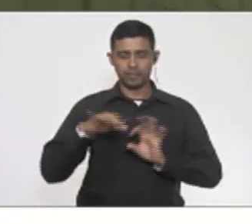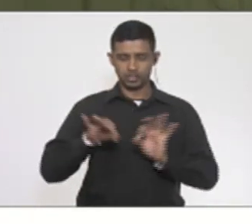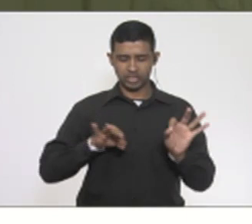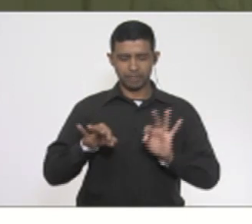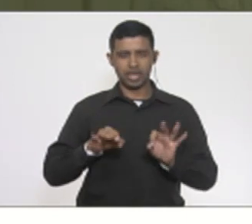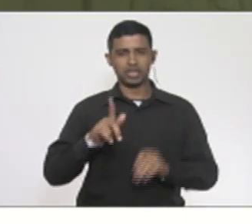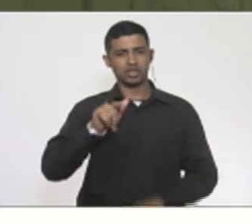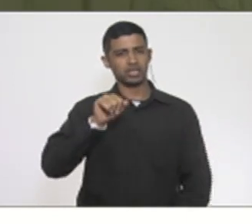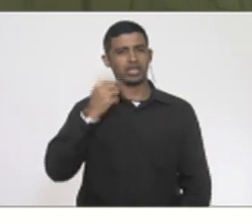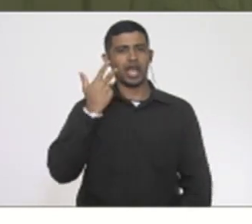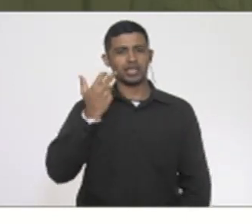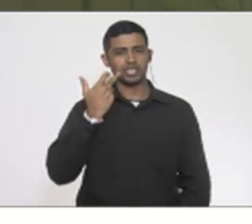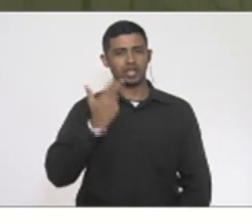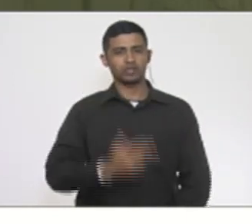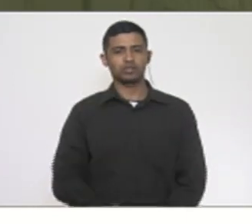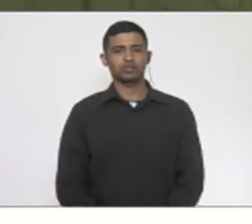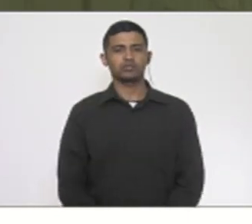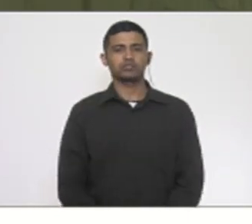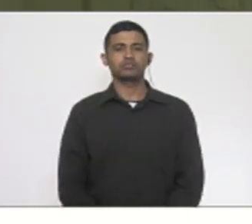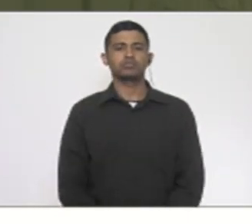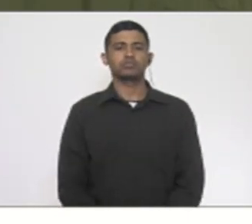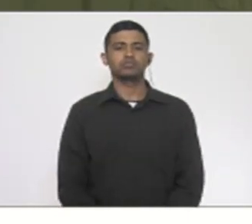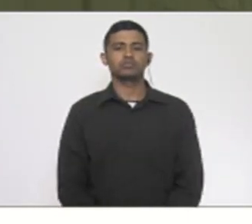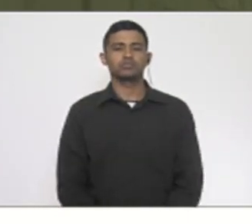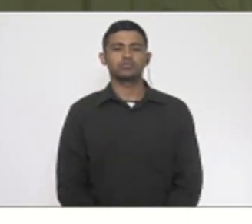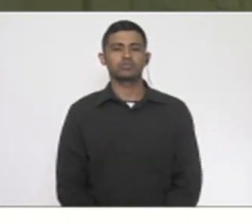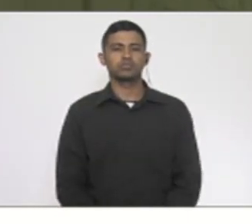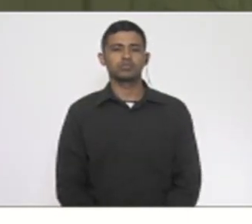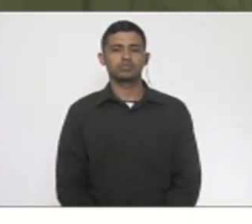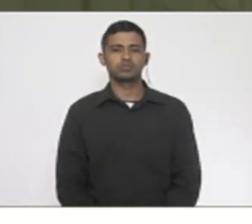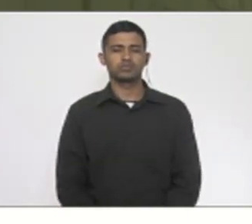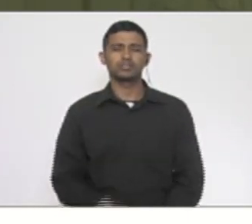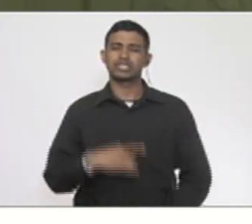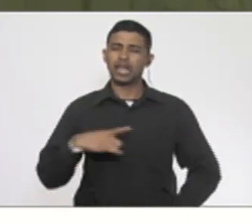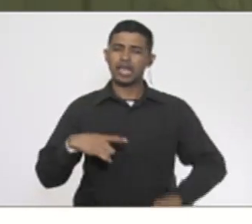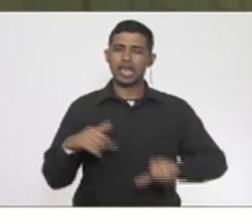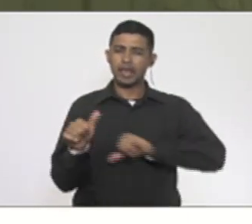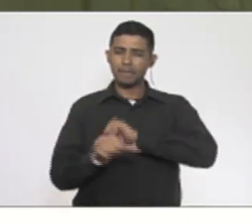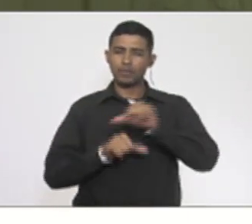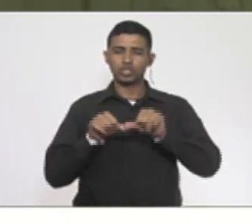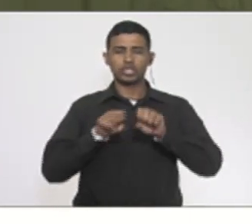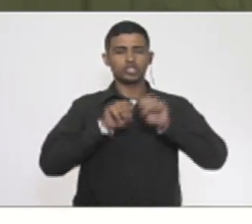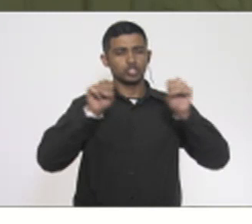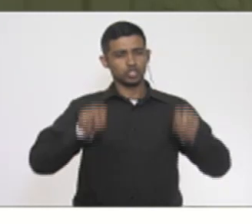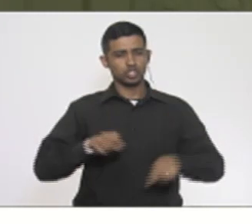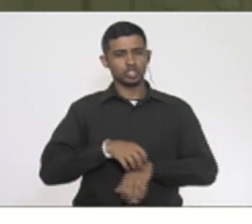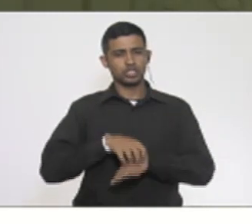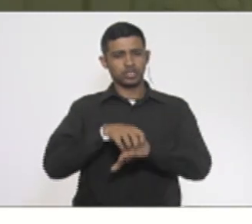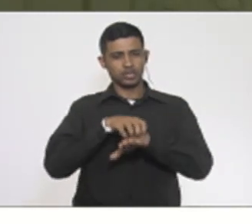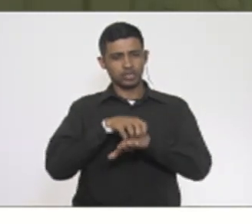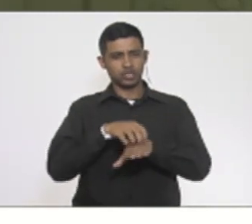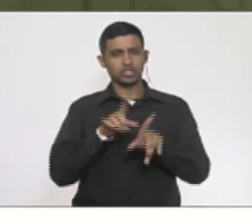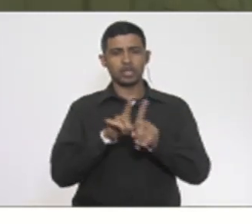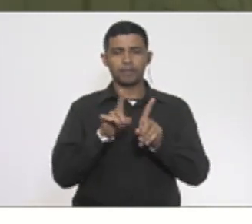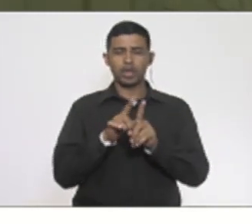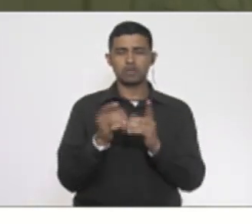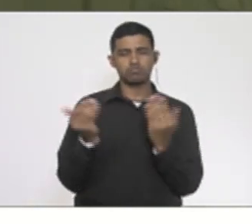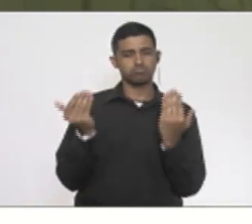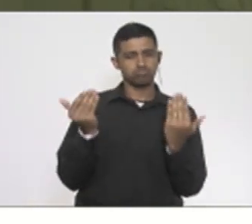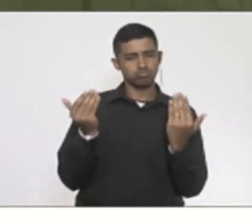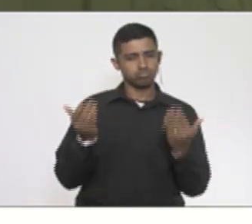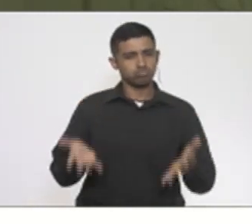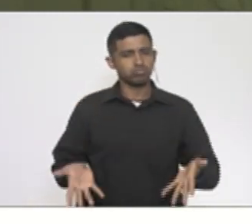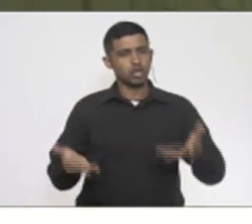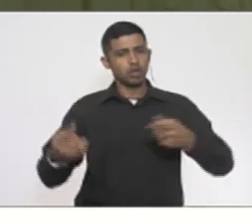são consideradas infraestruturas essenciais. Aperfeiçoamento para o sistema de transporte, medidas de estímulo à competição e